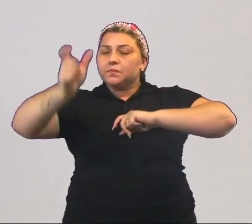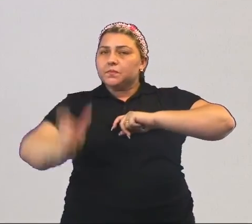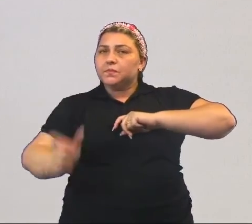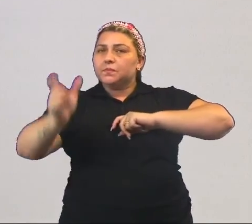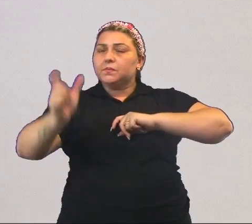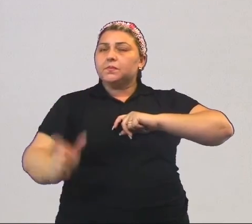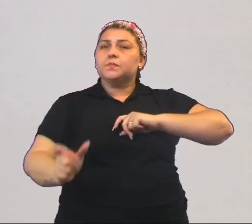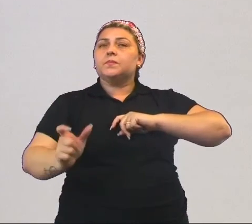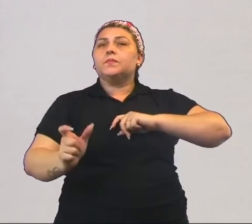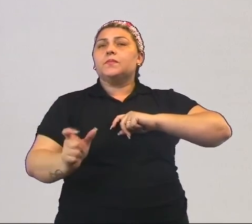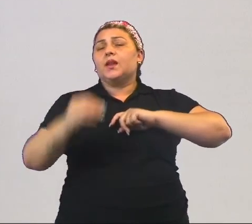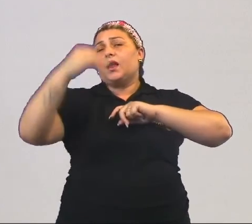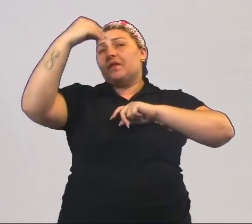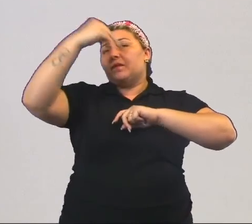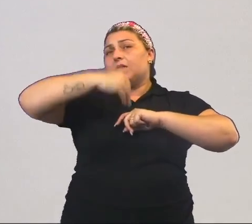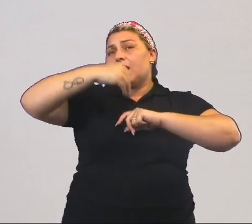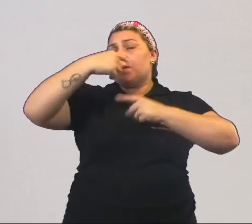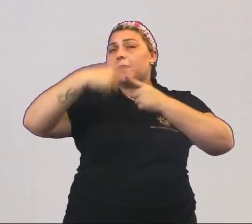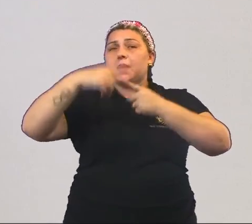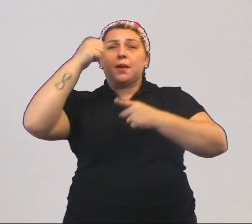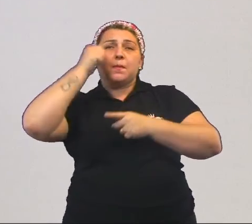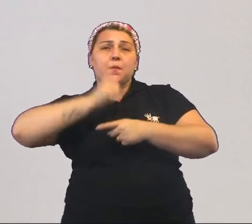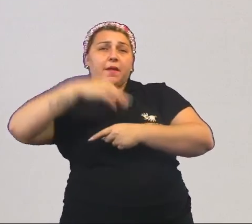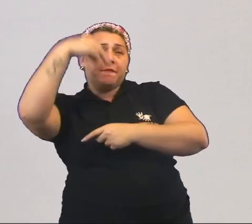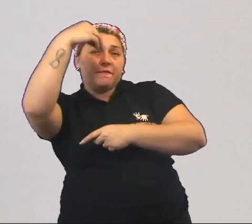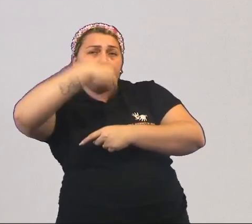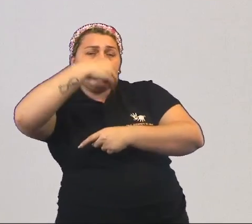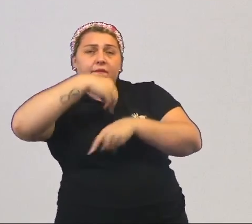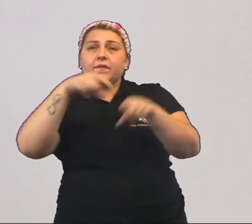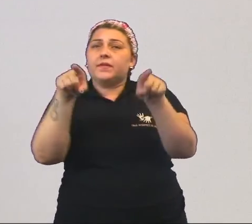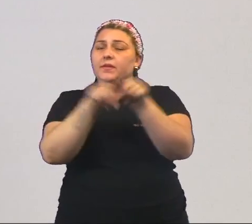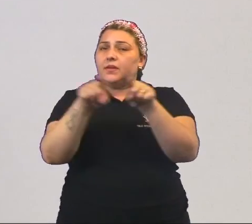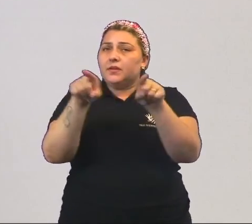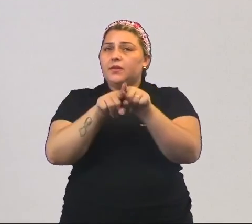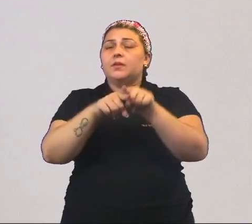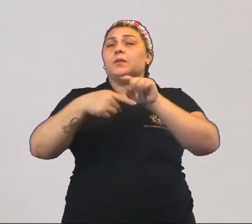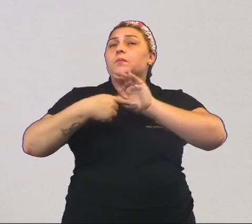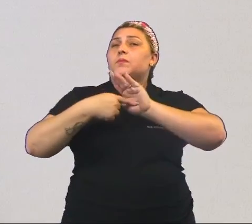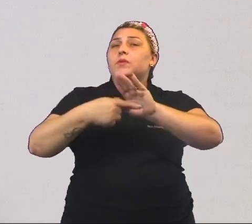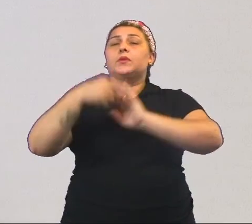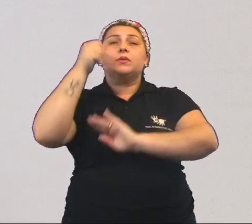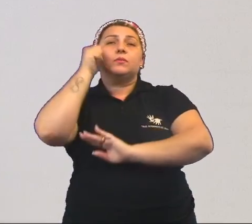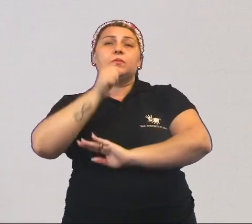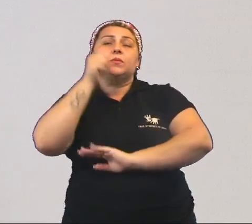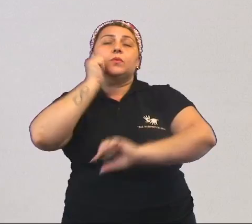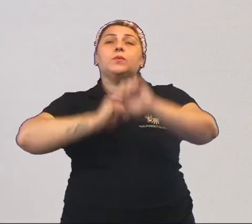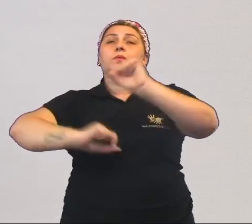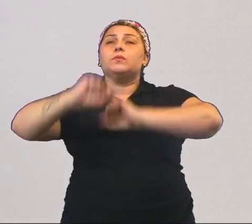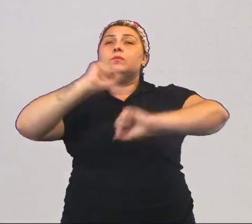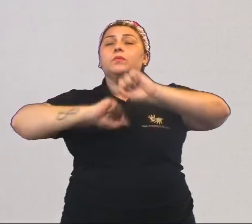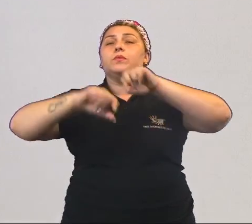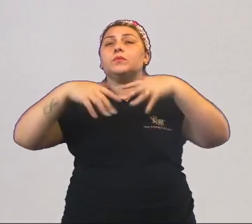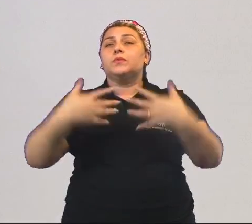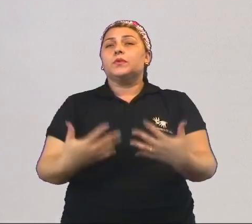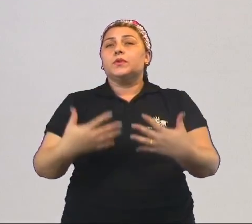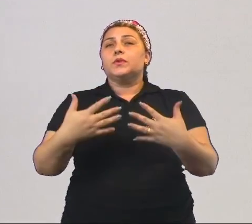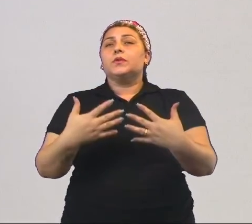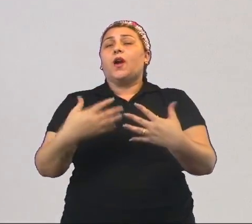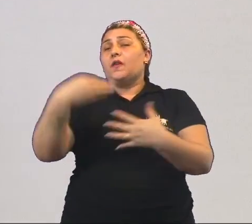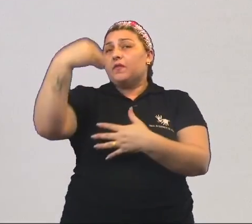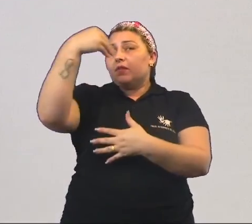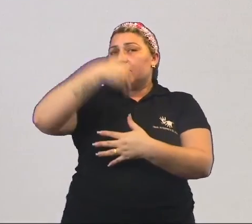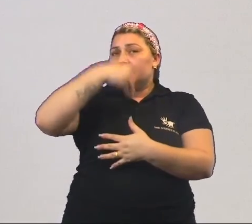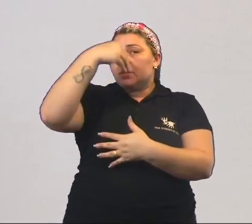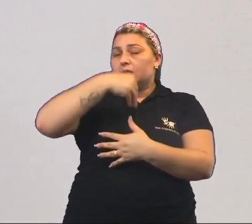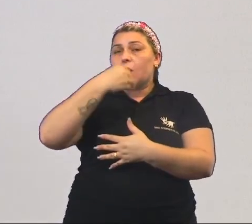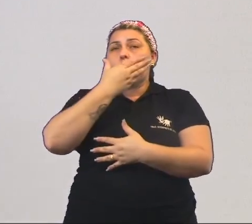a questão do sexo frágil, que também acaba rotulando a mulher no que diz respeito a uma